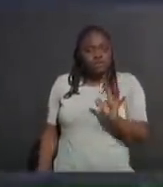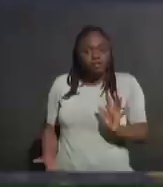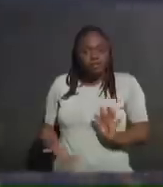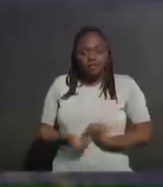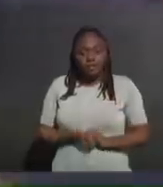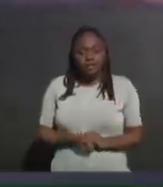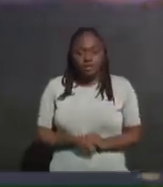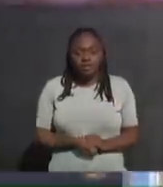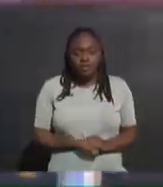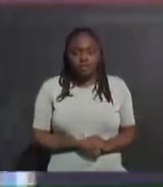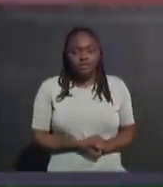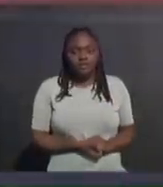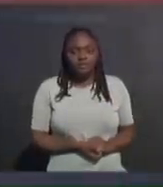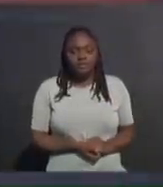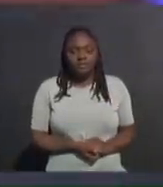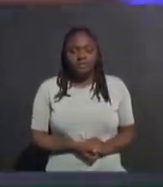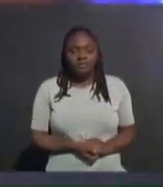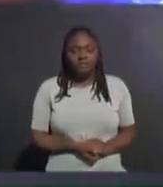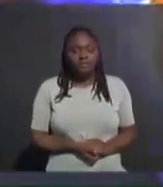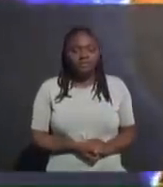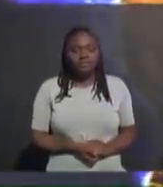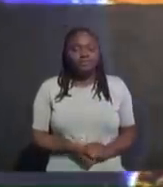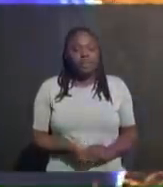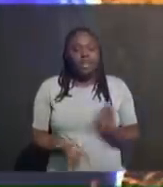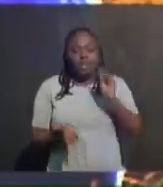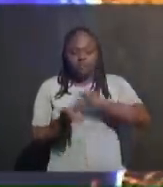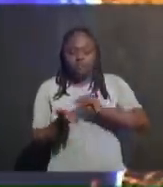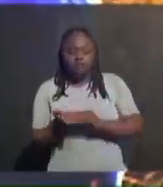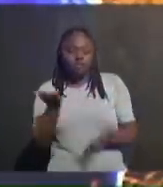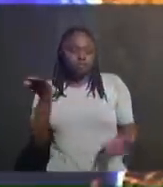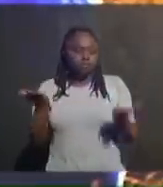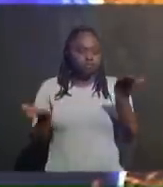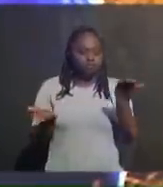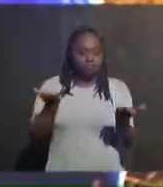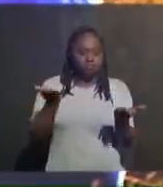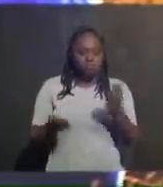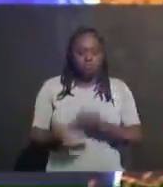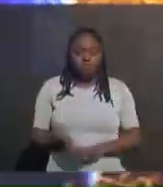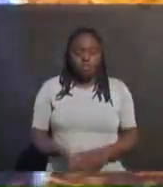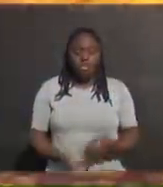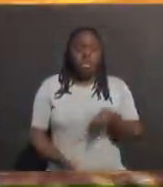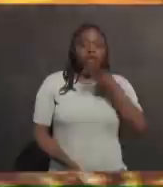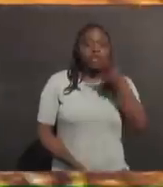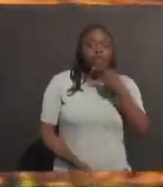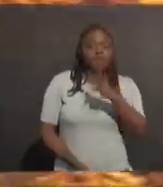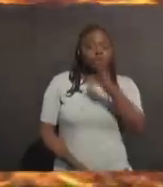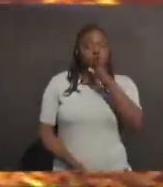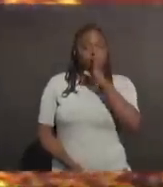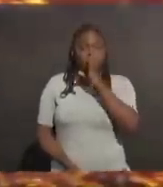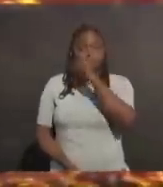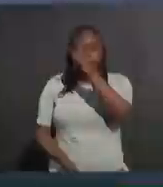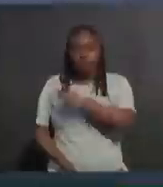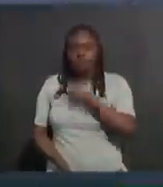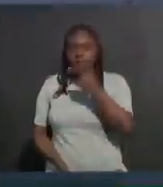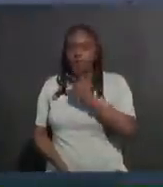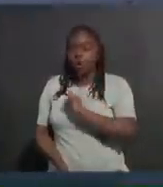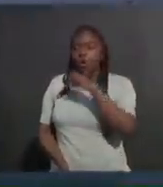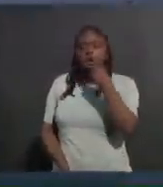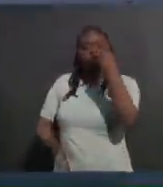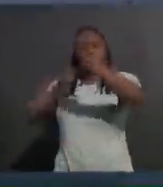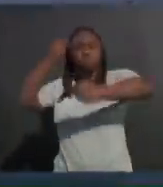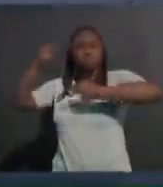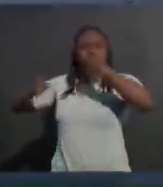Desequilíbrio. Falar e calar. as pessoas estão assim, ó. Oh, fala igual